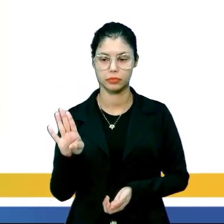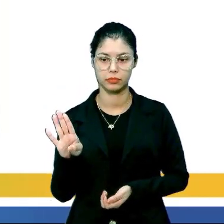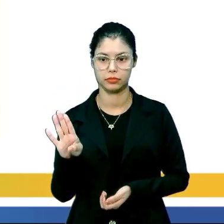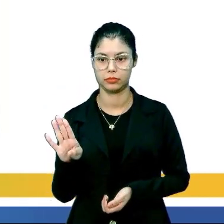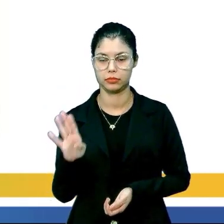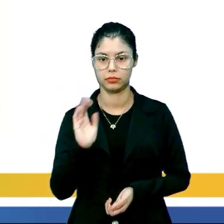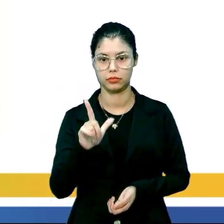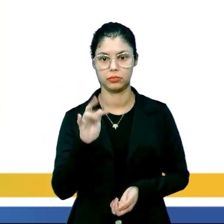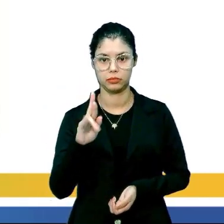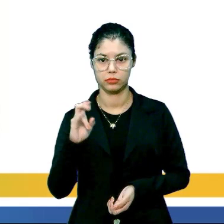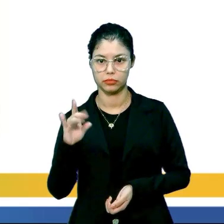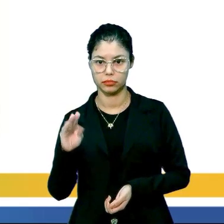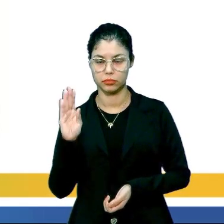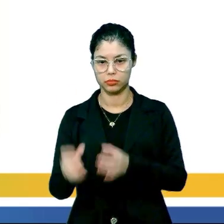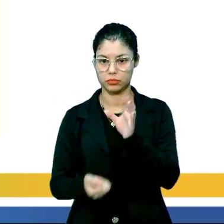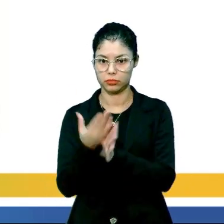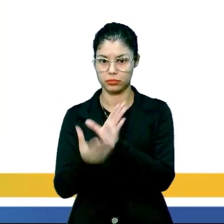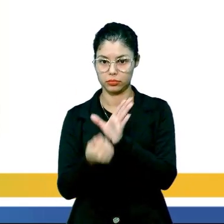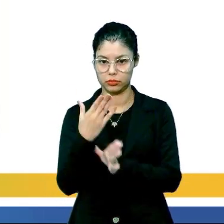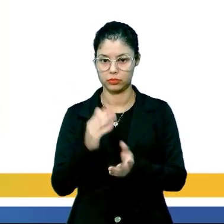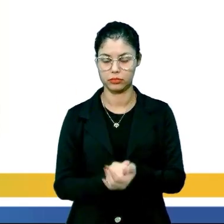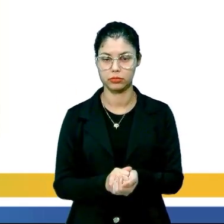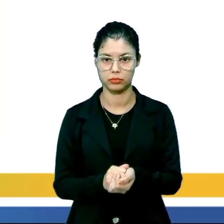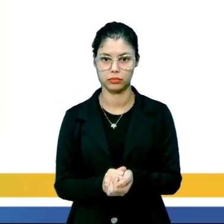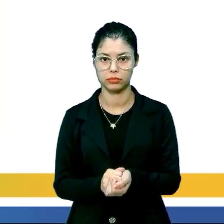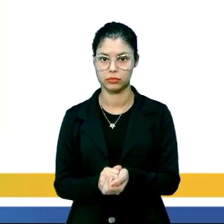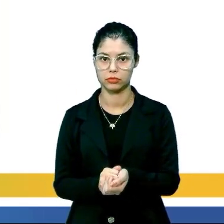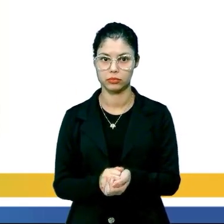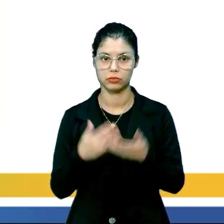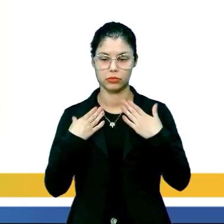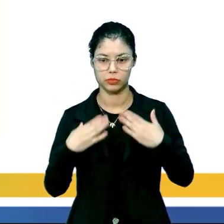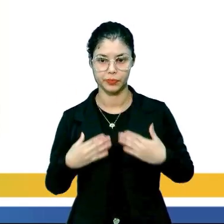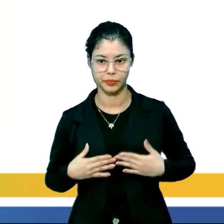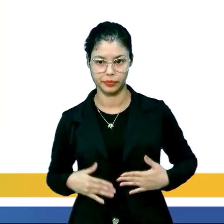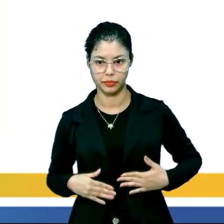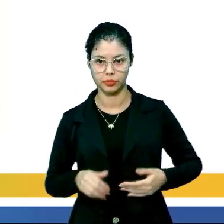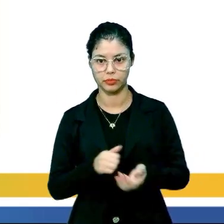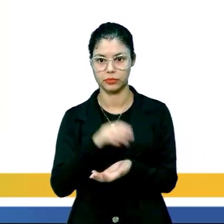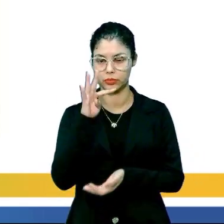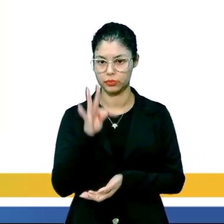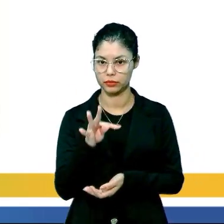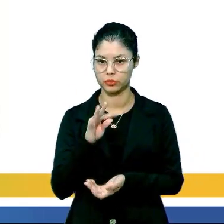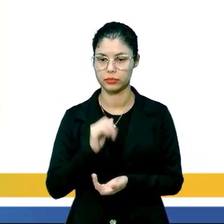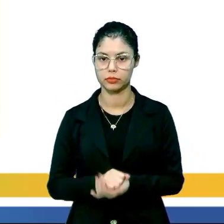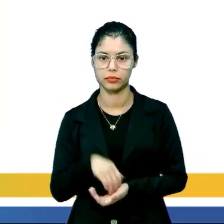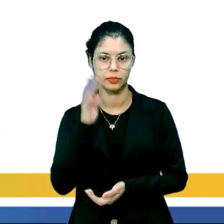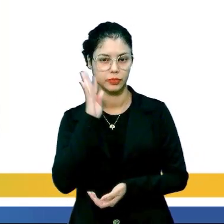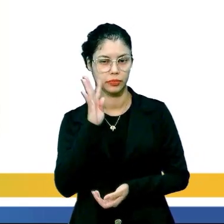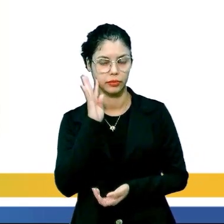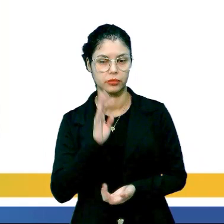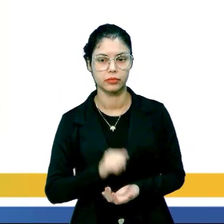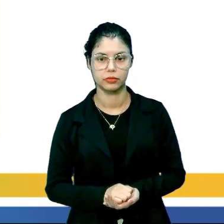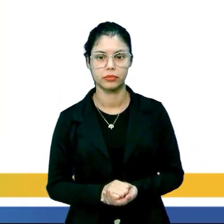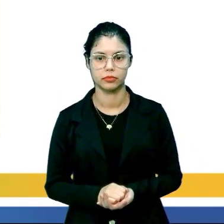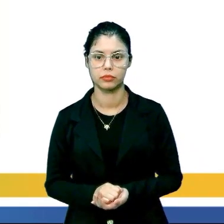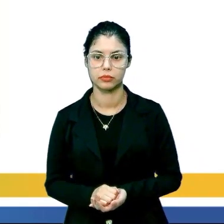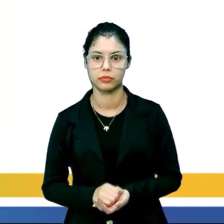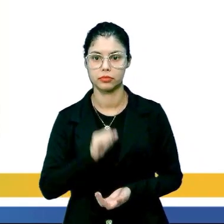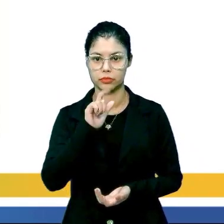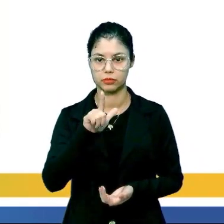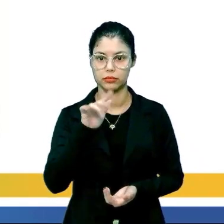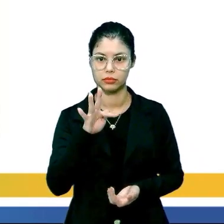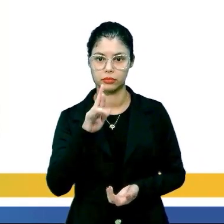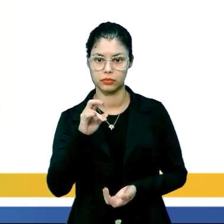é responsável aí pela produção de anticorpos, e temos o linfócito T. Olha só que interessante, pessoal. O